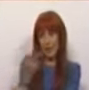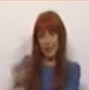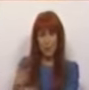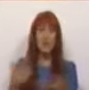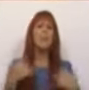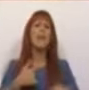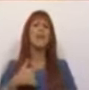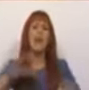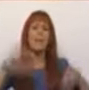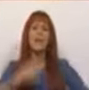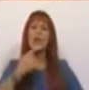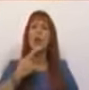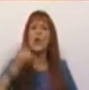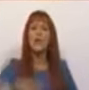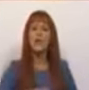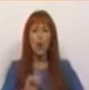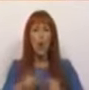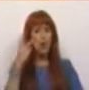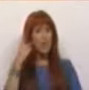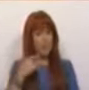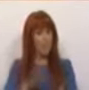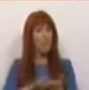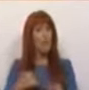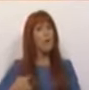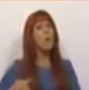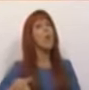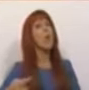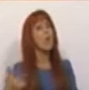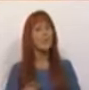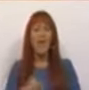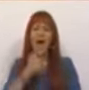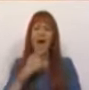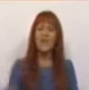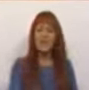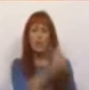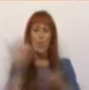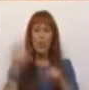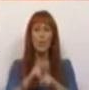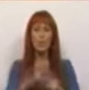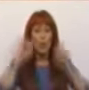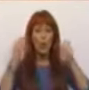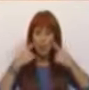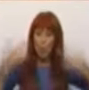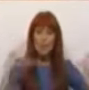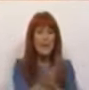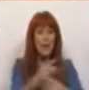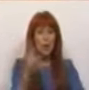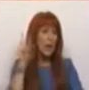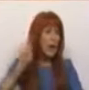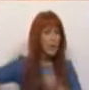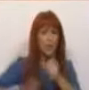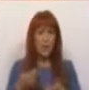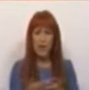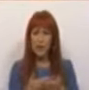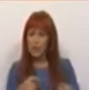energético. Mas queremos aqui reafirmar o que a vida está a provar todos os dias. Só com a recuperação do controle público deste setor estratégico